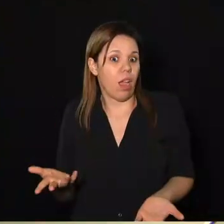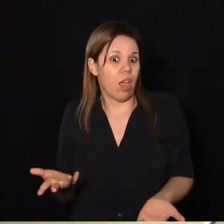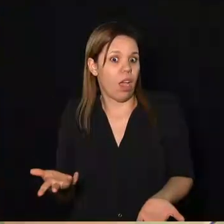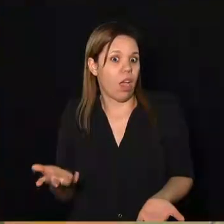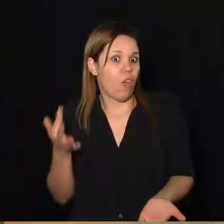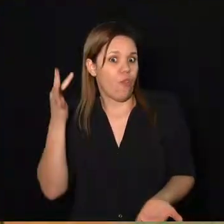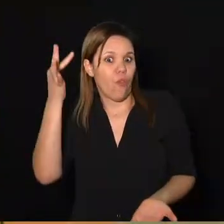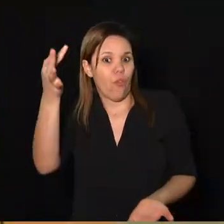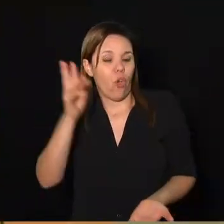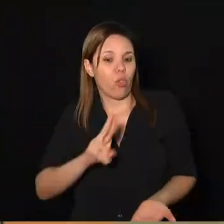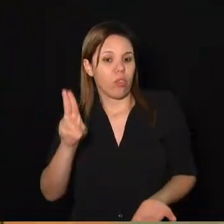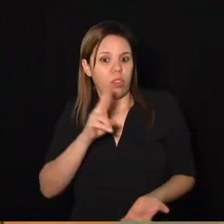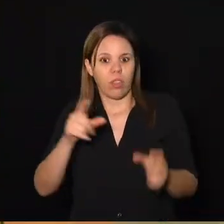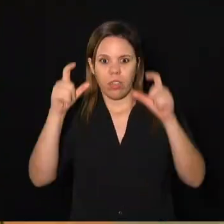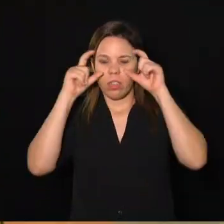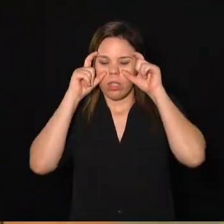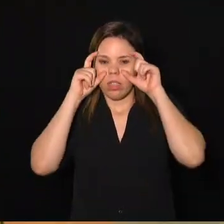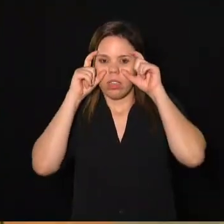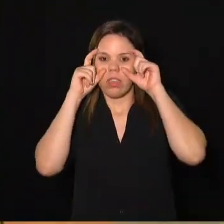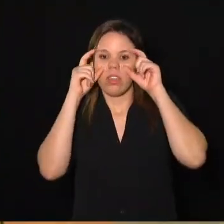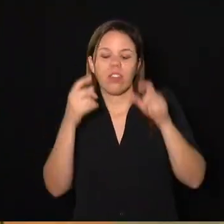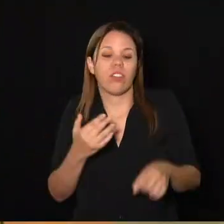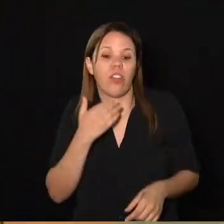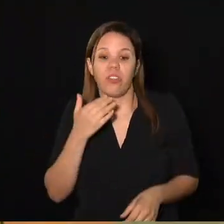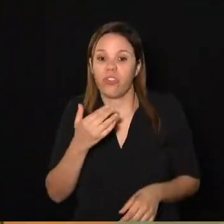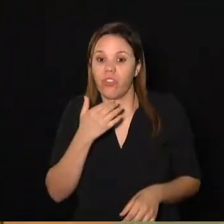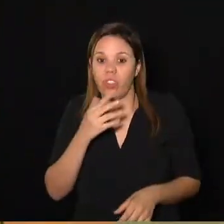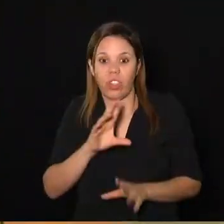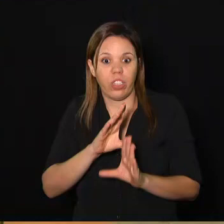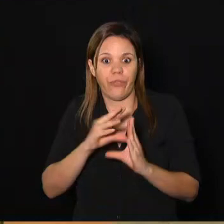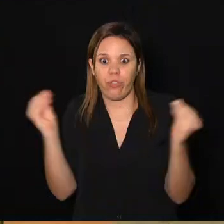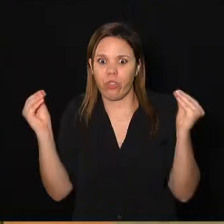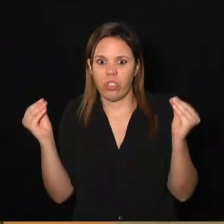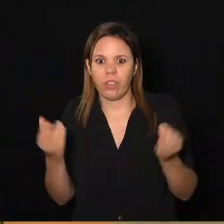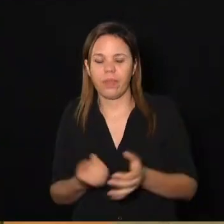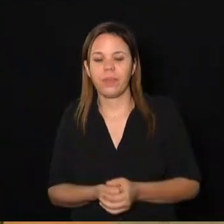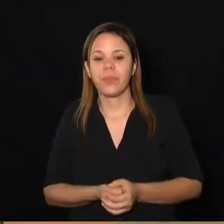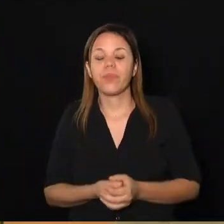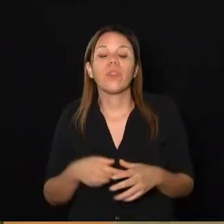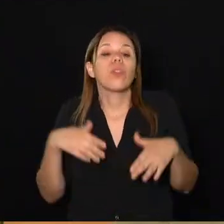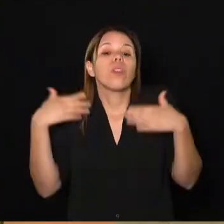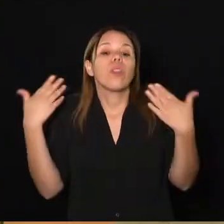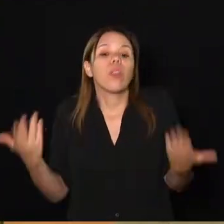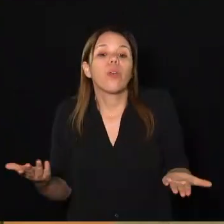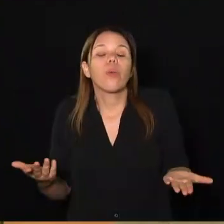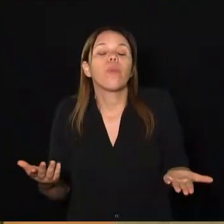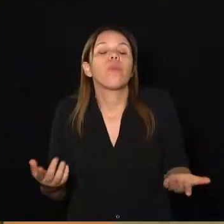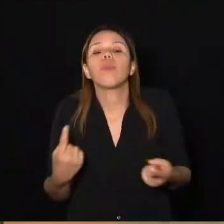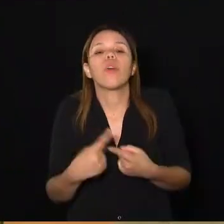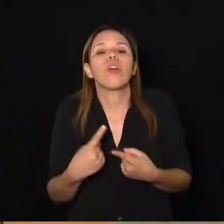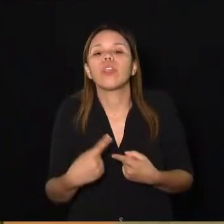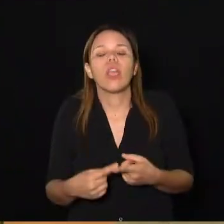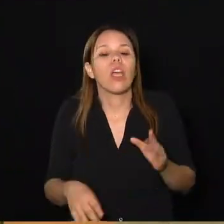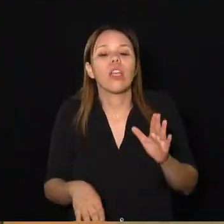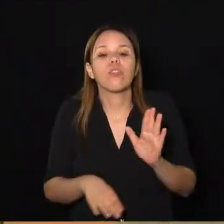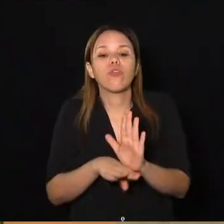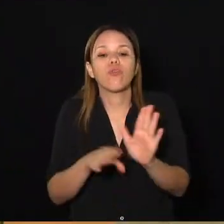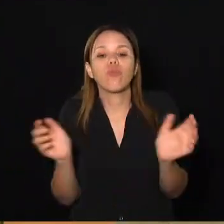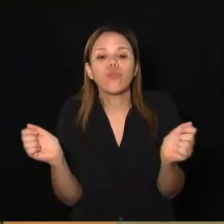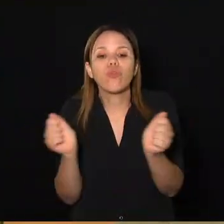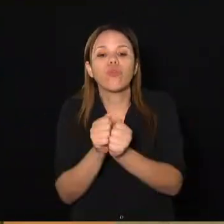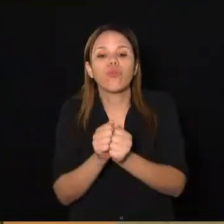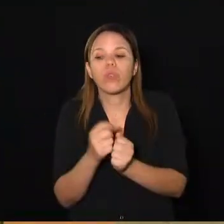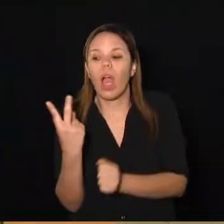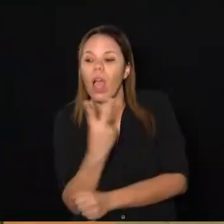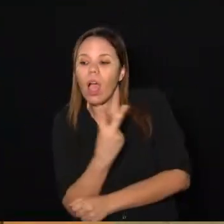chegar ao óculos não tem por onde então por que não juntar duas coisas tão boas se funciona